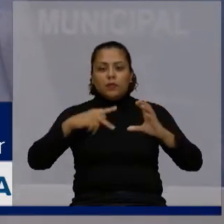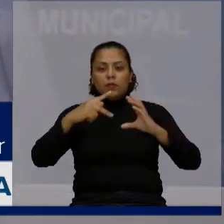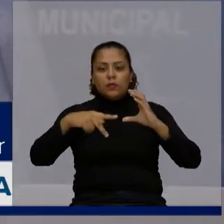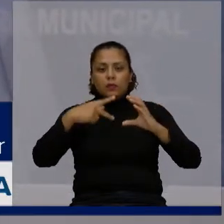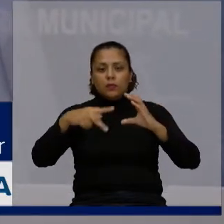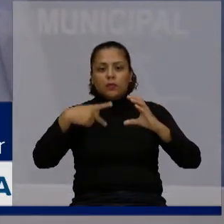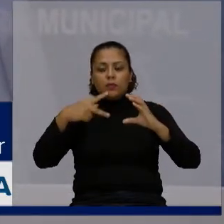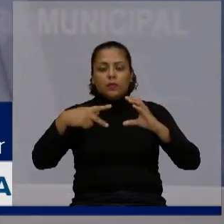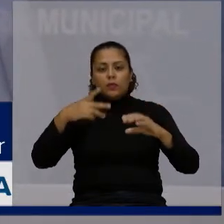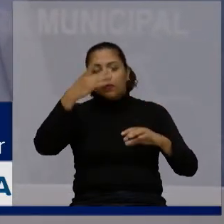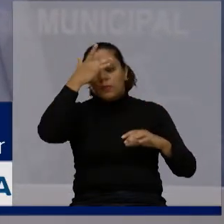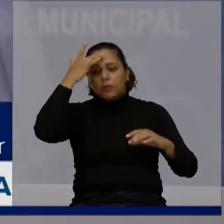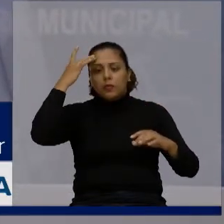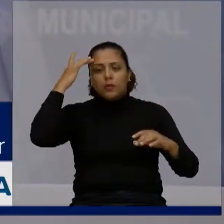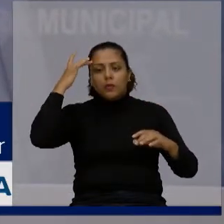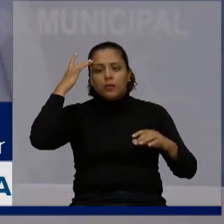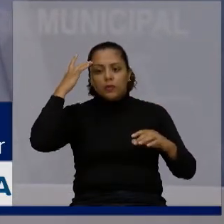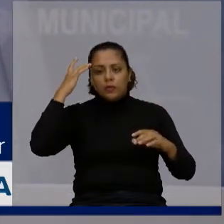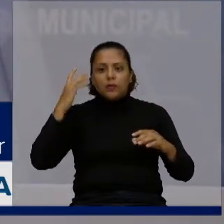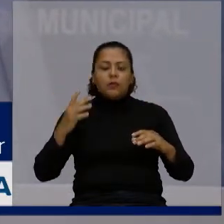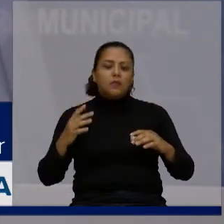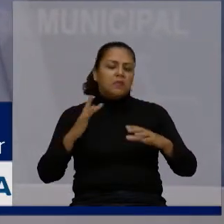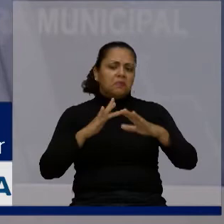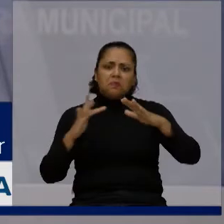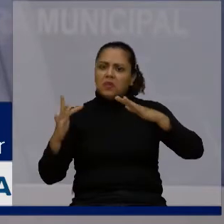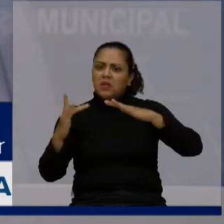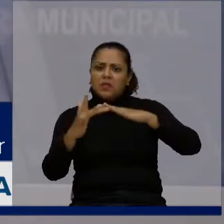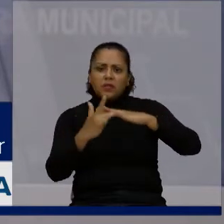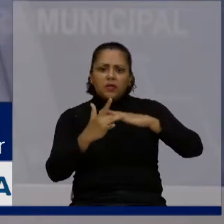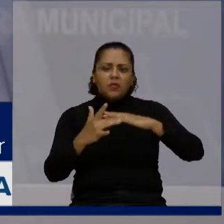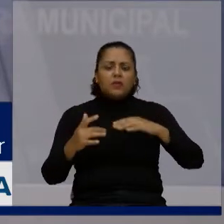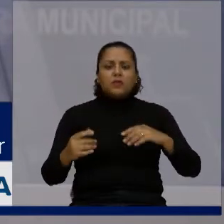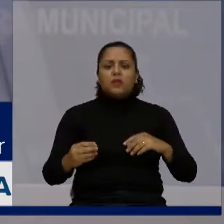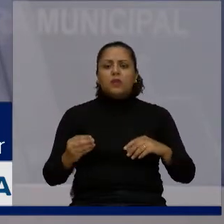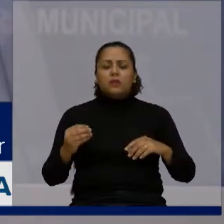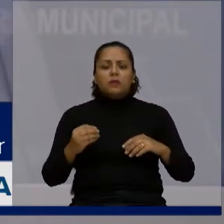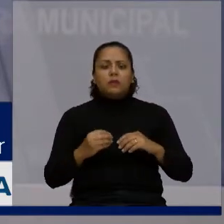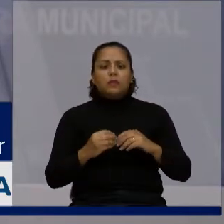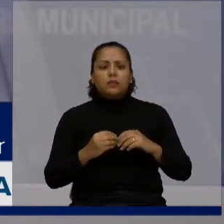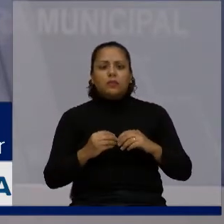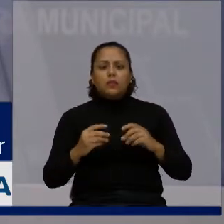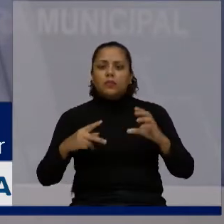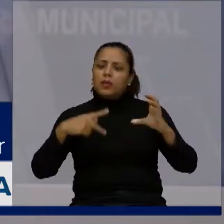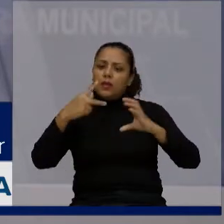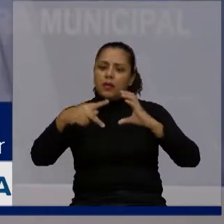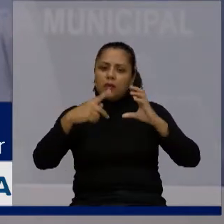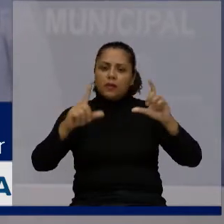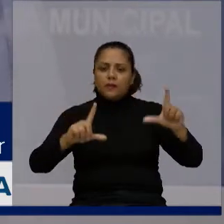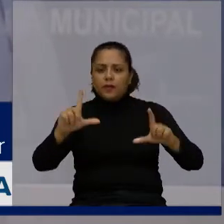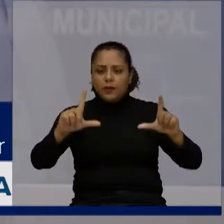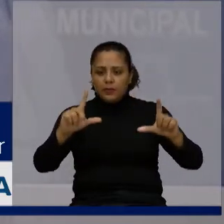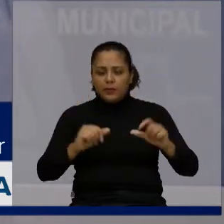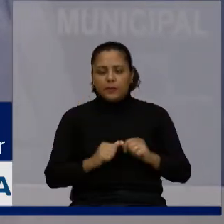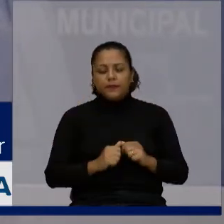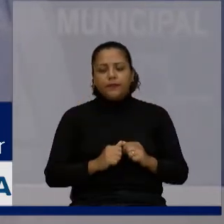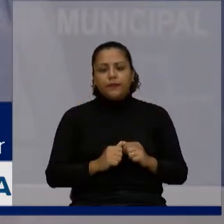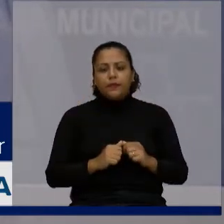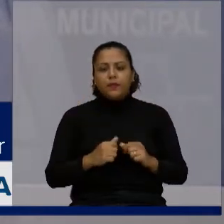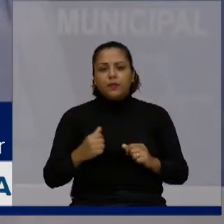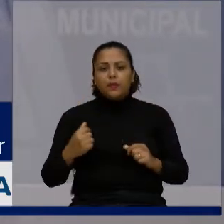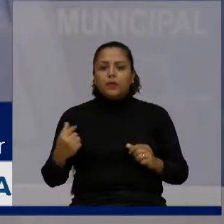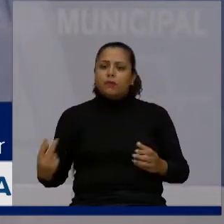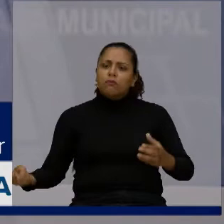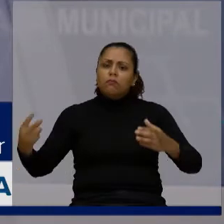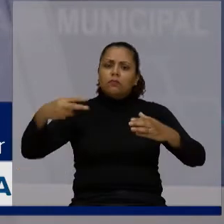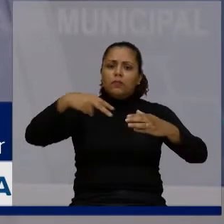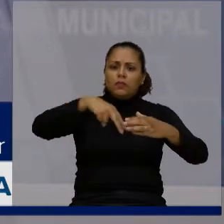pessoas que nos acompanham pelas redes sociais, pela TV Câmara, nós estamos na tribuna desta